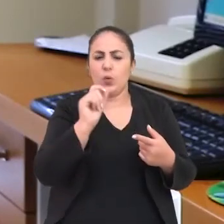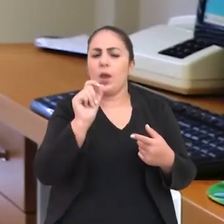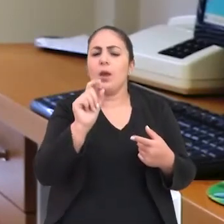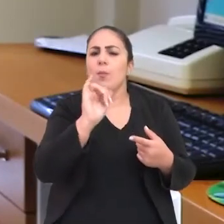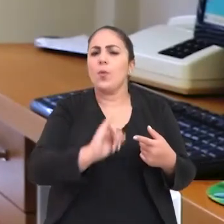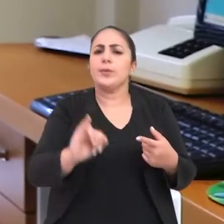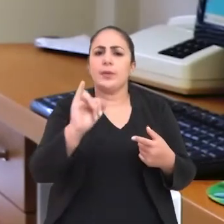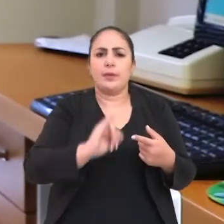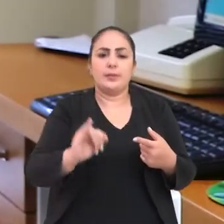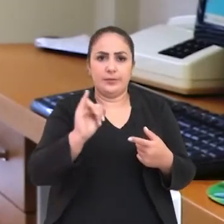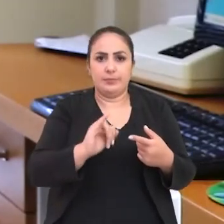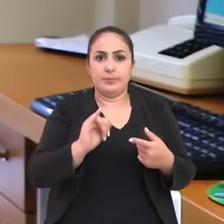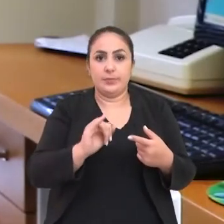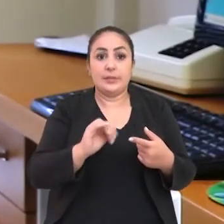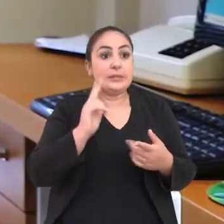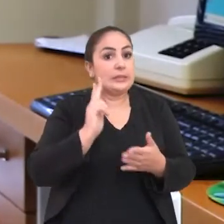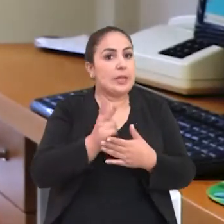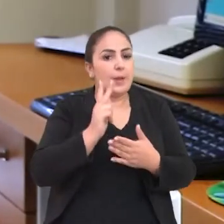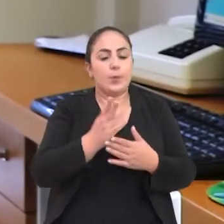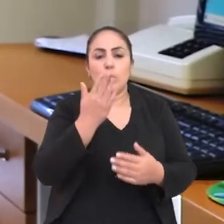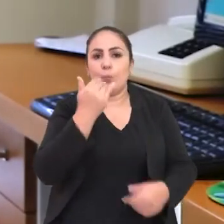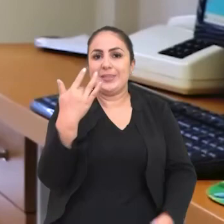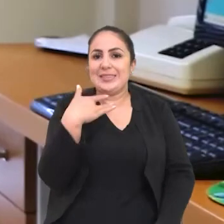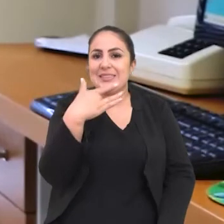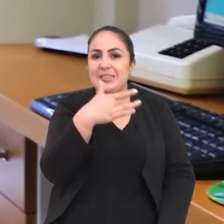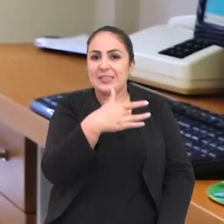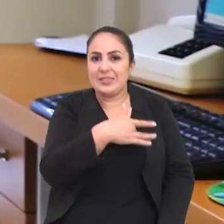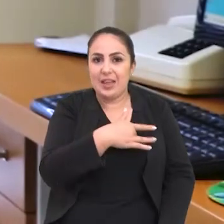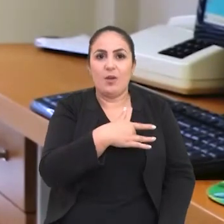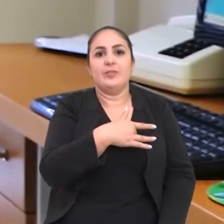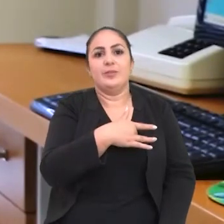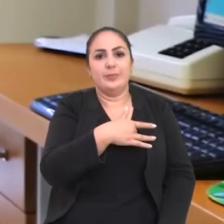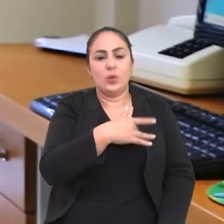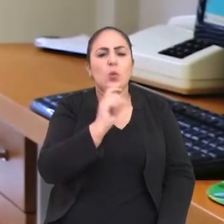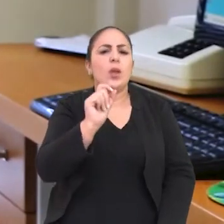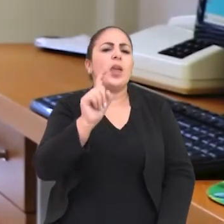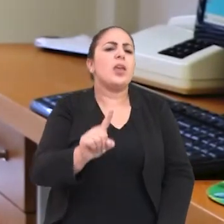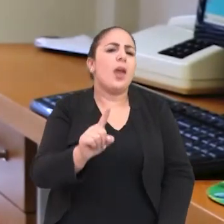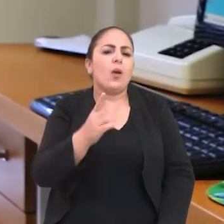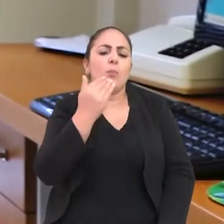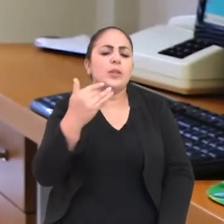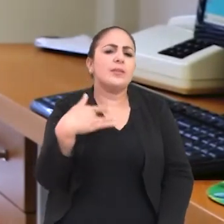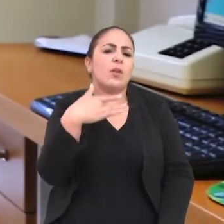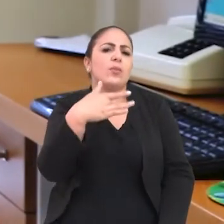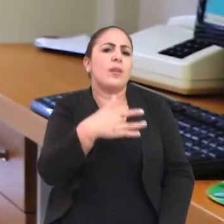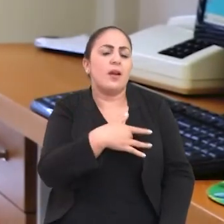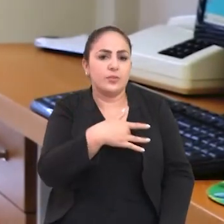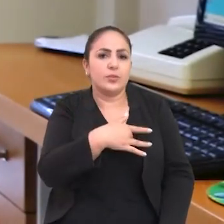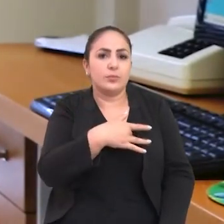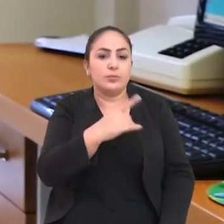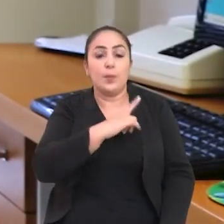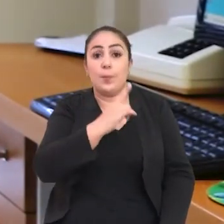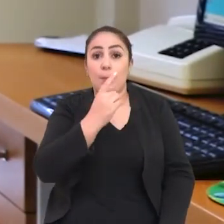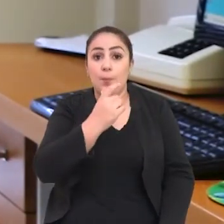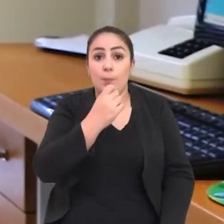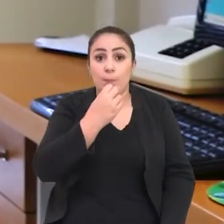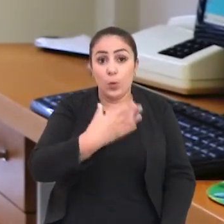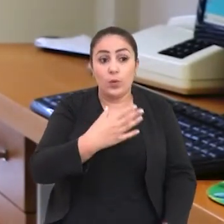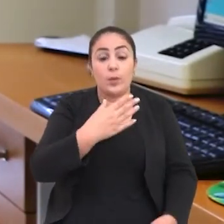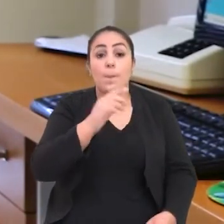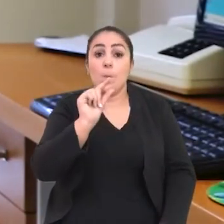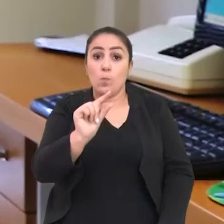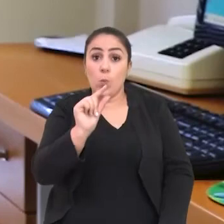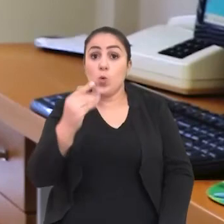alimentação. O que é importante? É sempre ter uma alimentação saudável. O que é uma alimentação saudável?